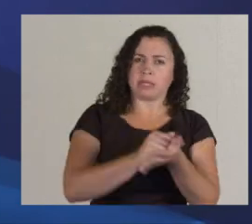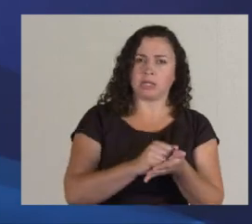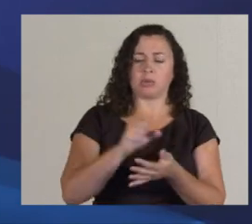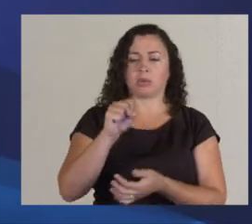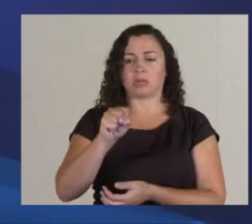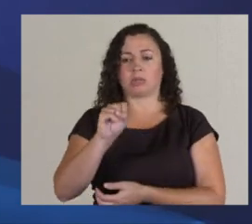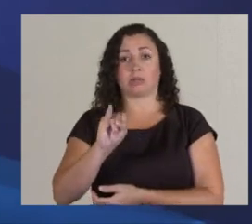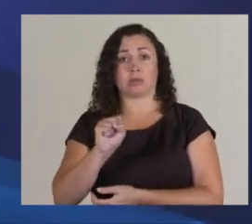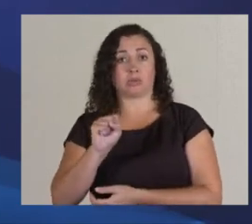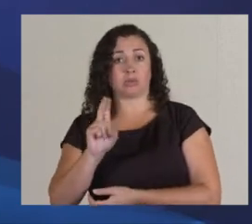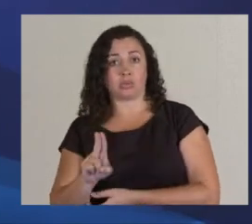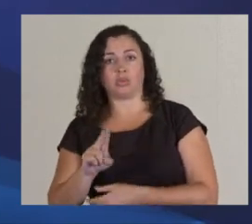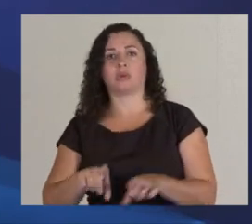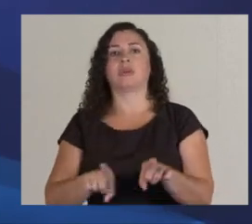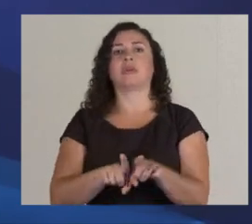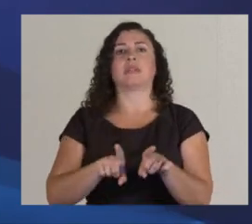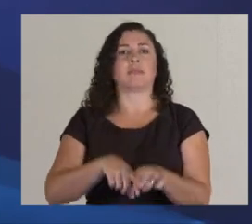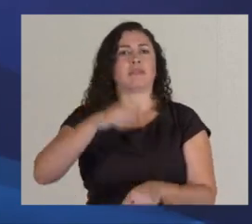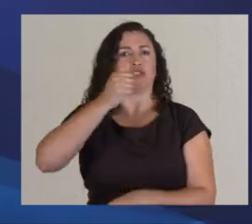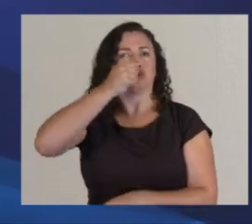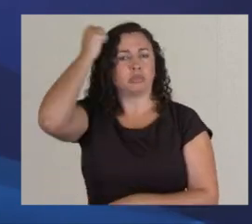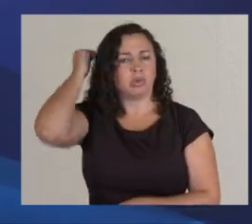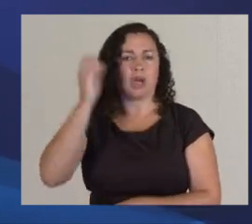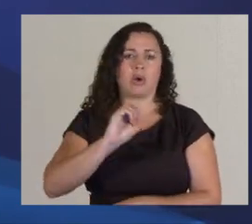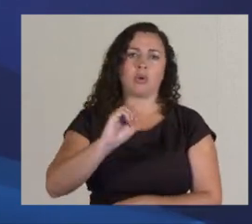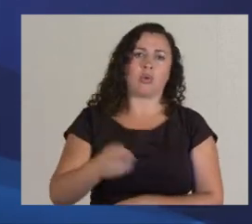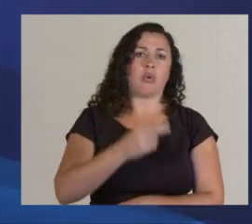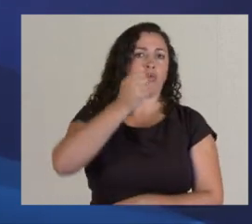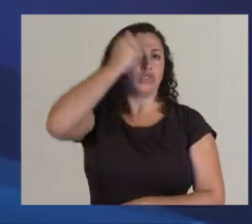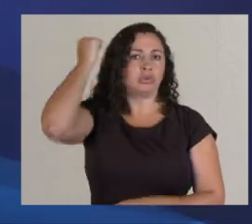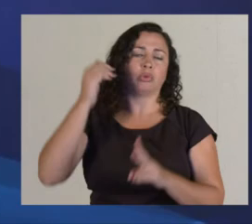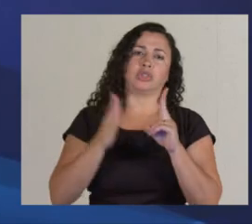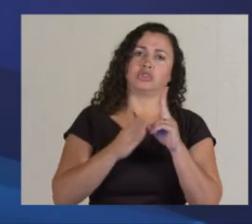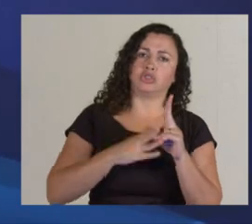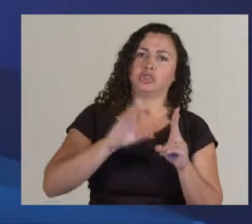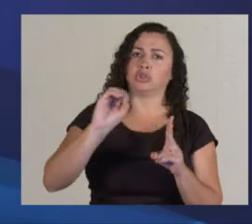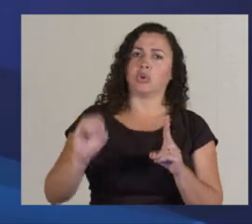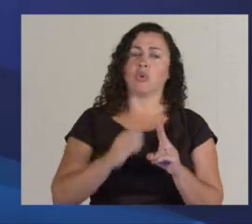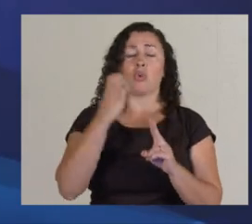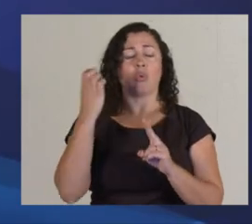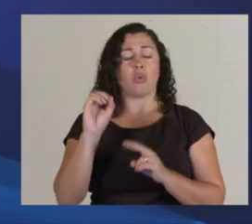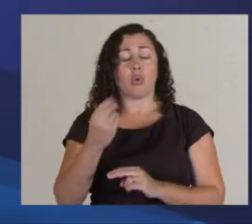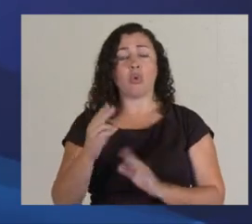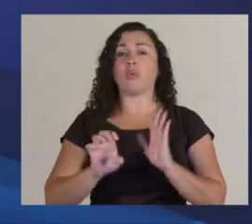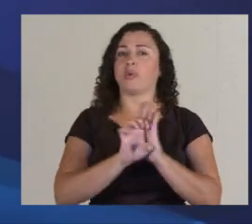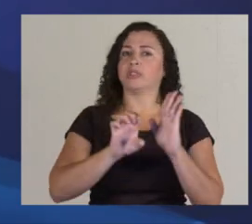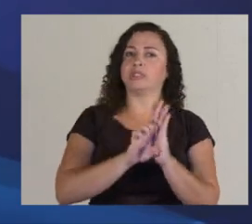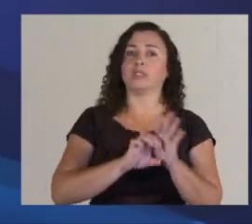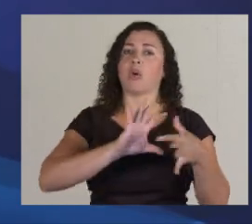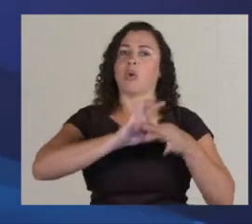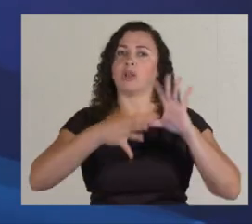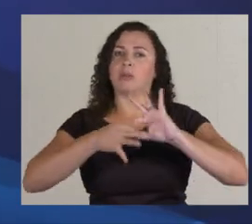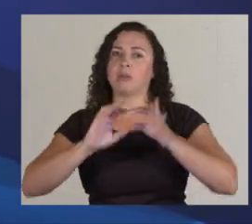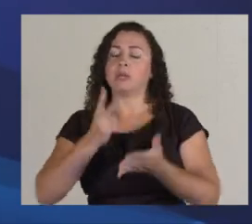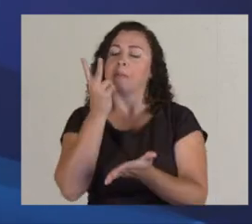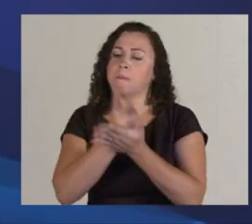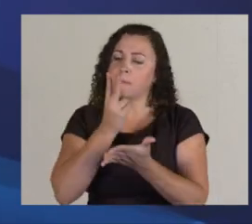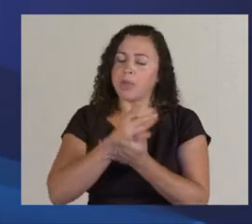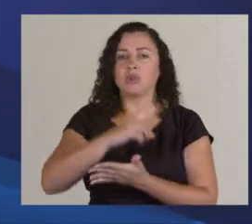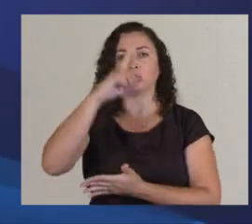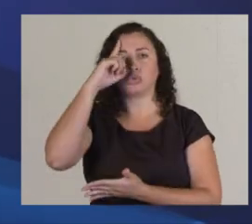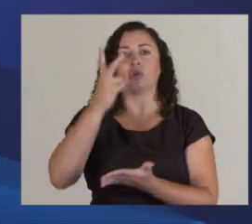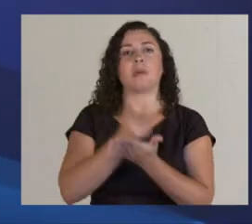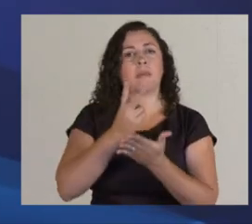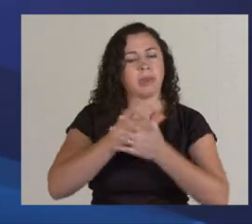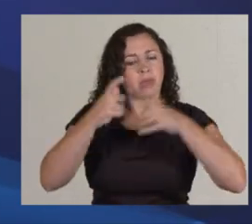SISU, quanto pelo vestibular, quanto pelo vestibular indígena, quanto pelo edital de Olimpíadas, tudo isso vai ser no mesmo dia, no mesmo